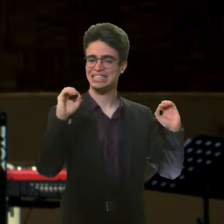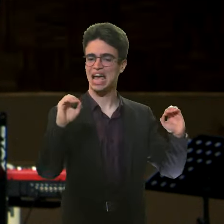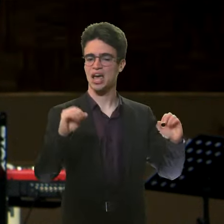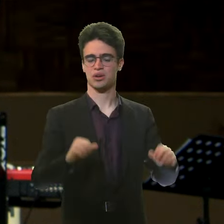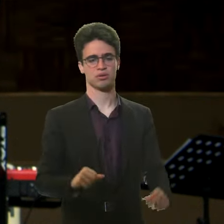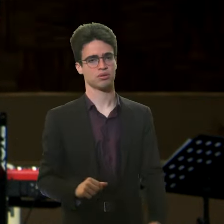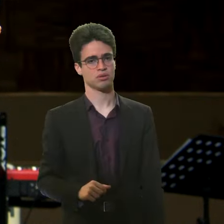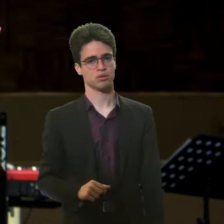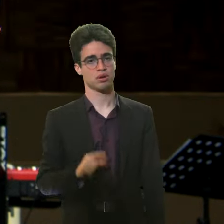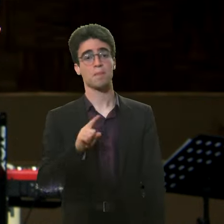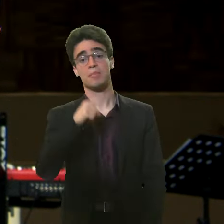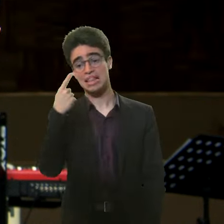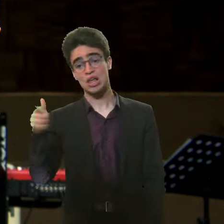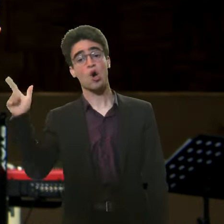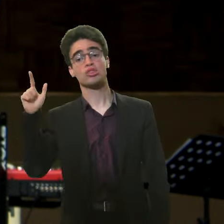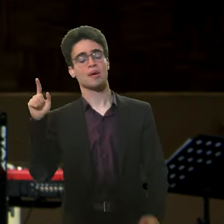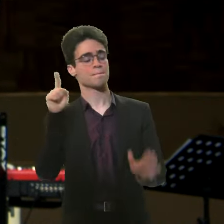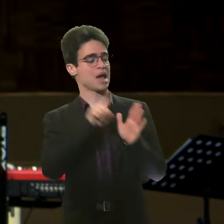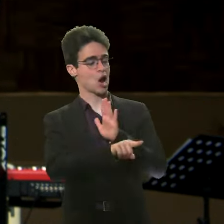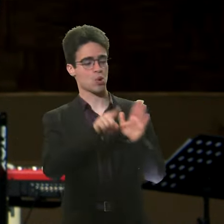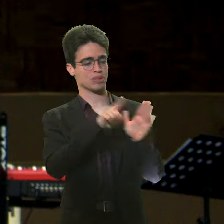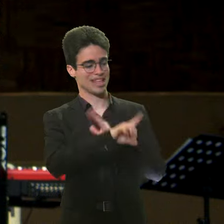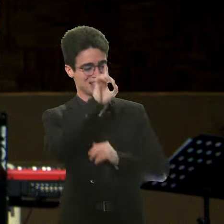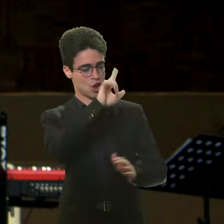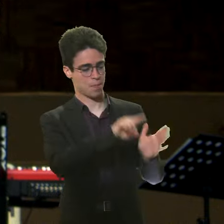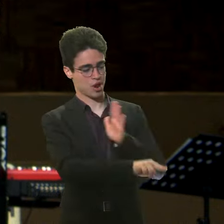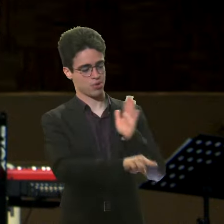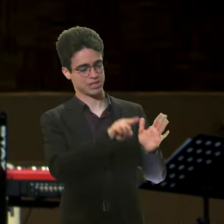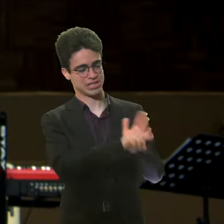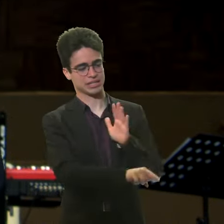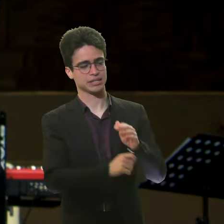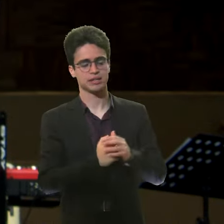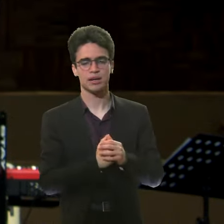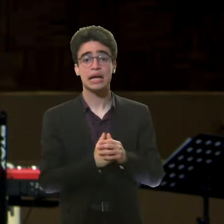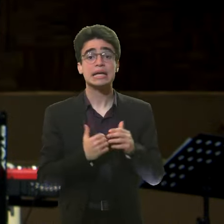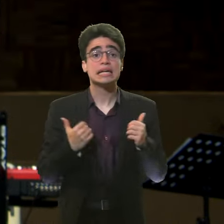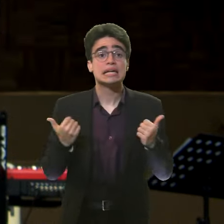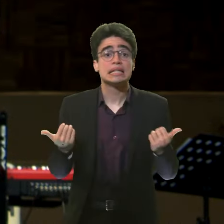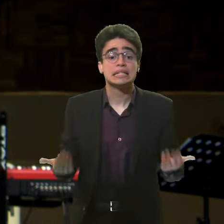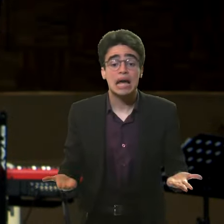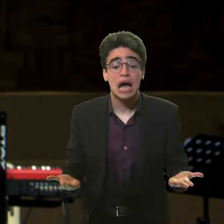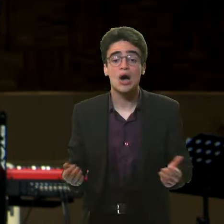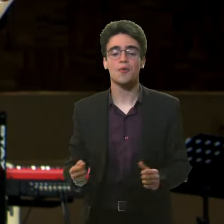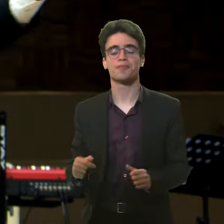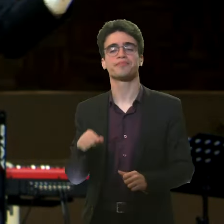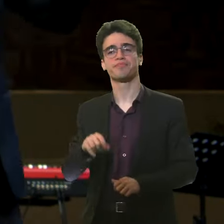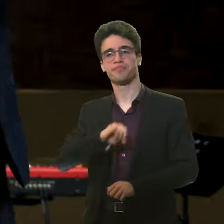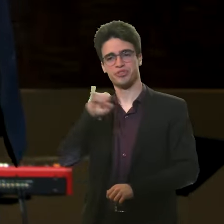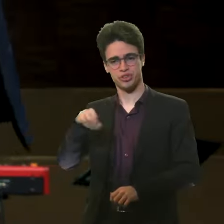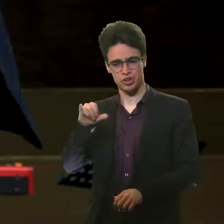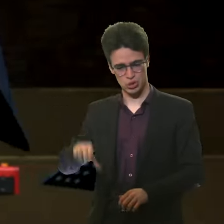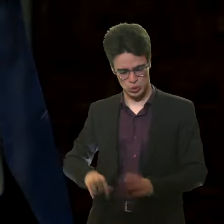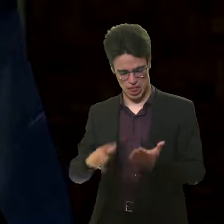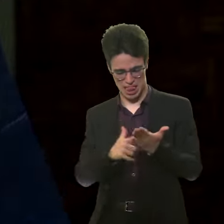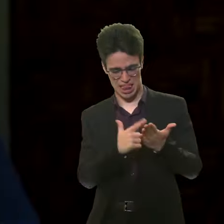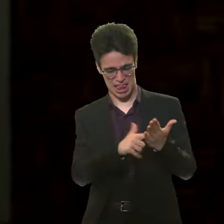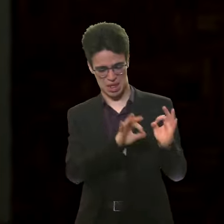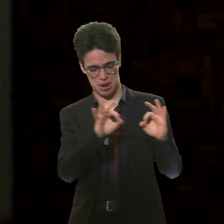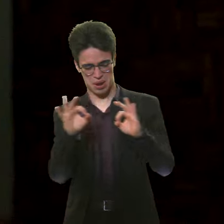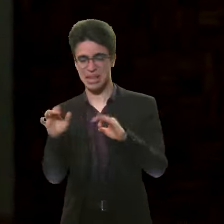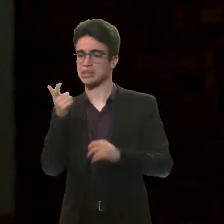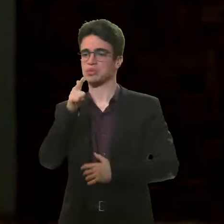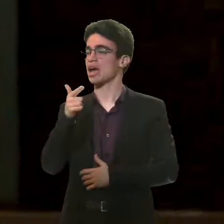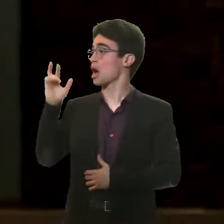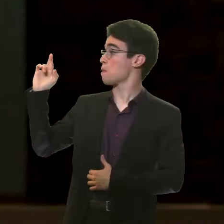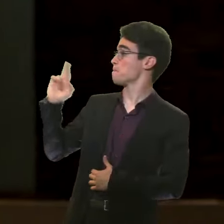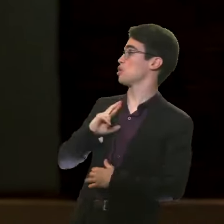outras perguntas para Jó. Então o livro de Jó não traz uma resposta, uma receita, uma frase de efeito dizendo